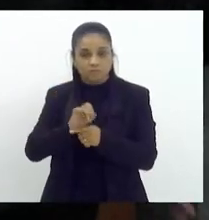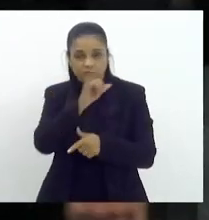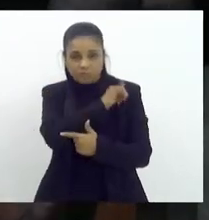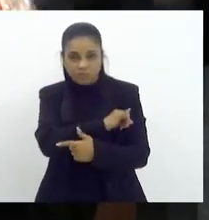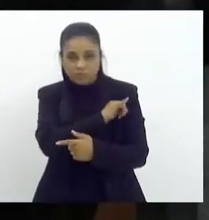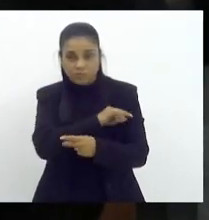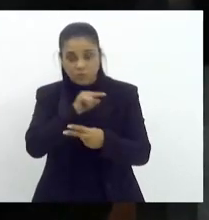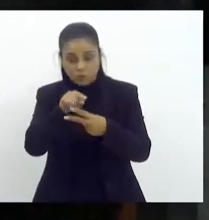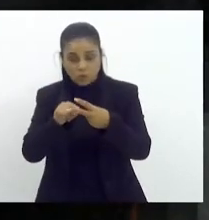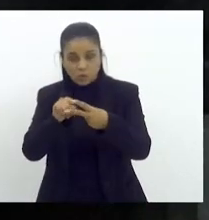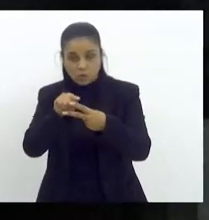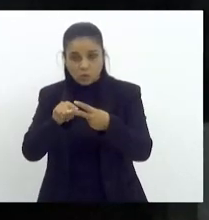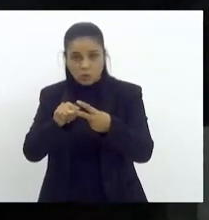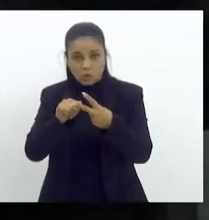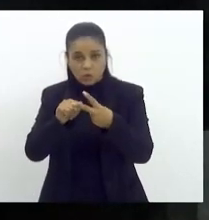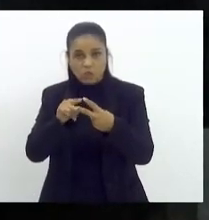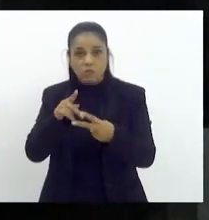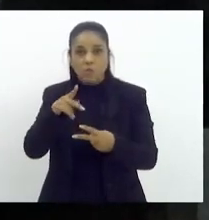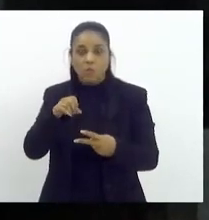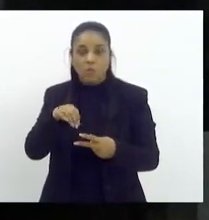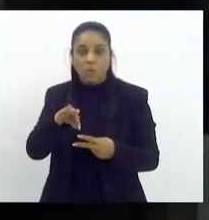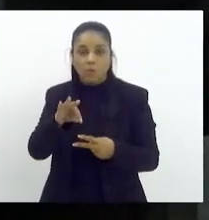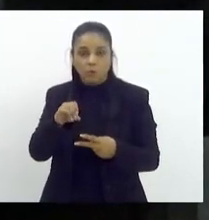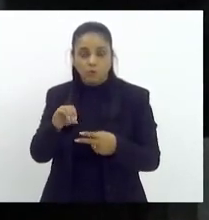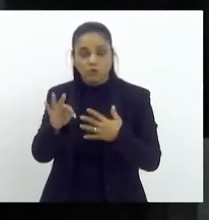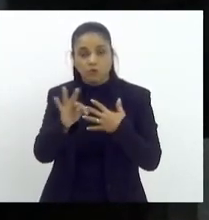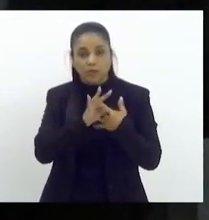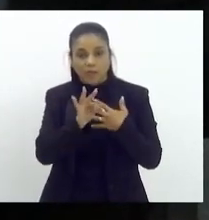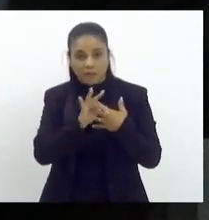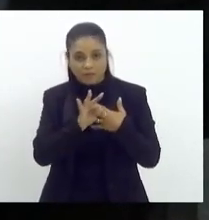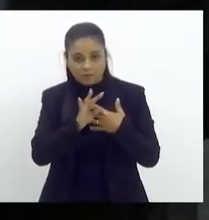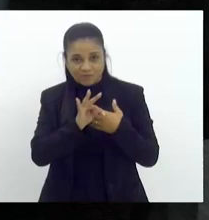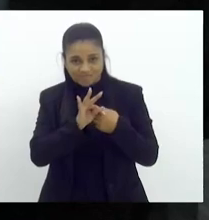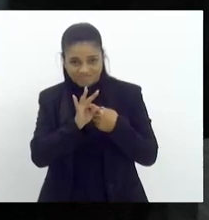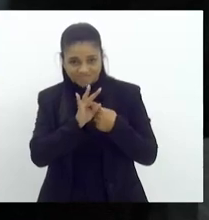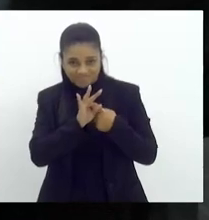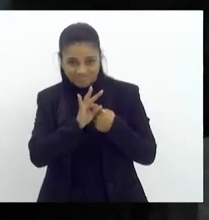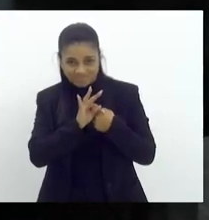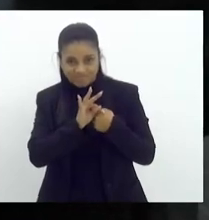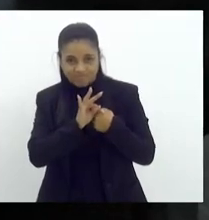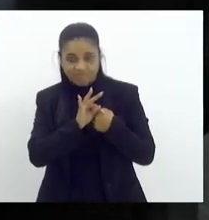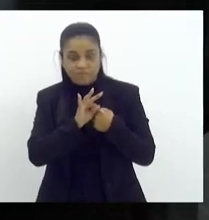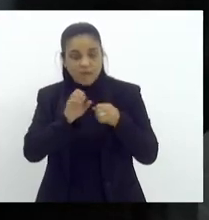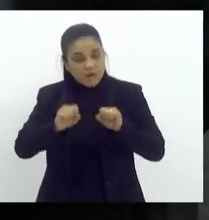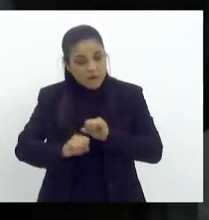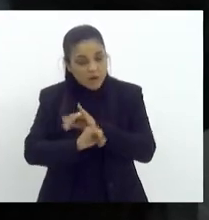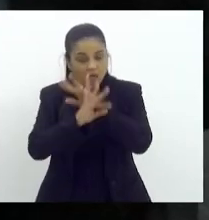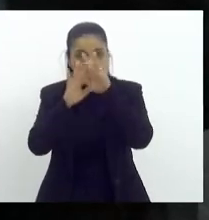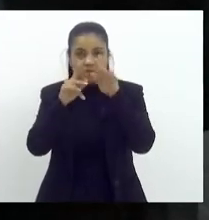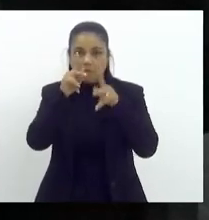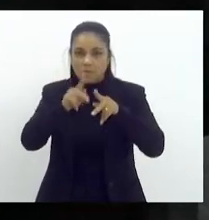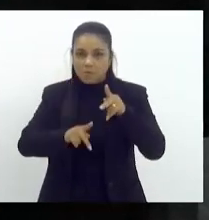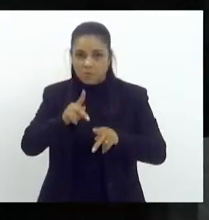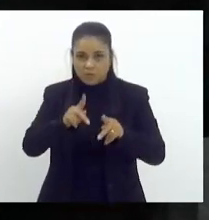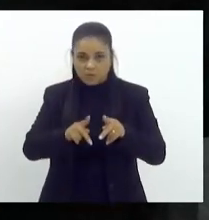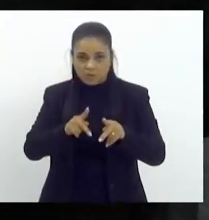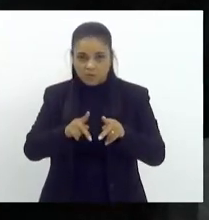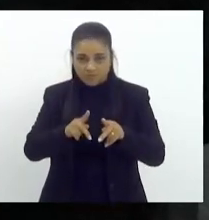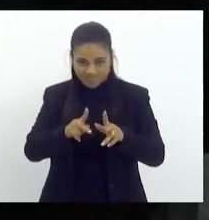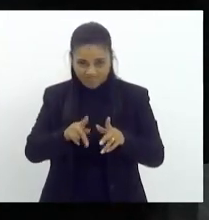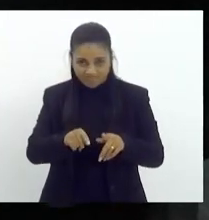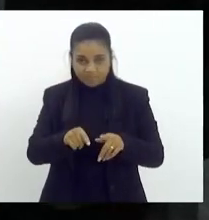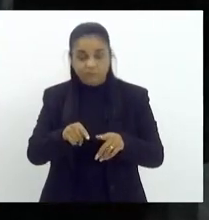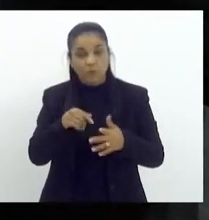técnicos tem que ser sou pesados aqui com a clareza que há que ser levada para a população primeiro que o regime de recuperação